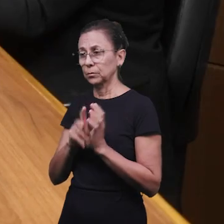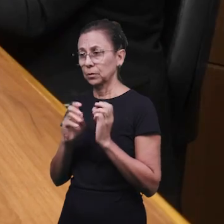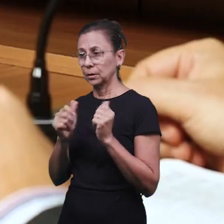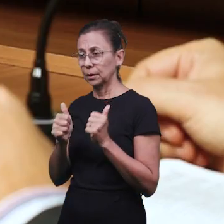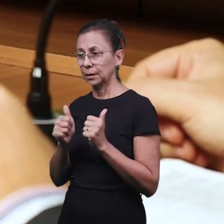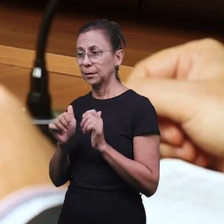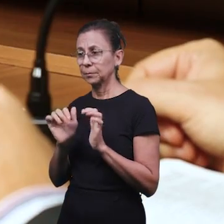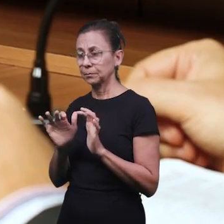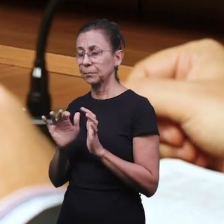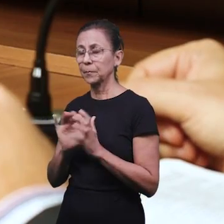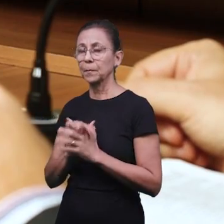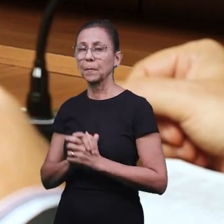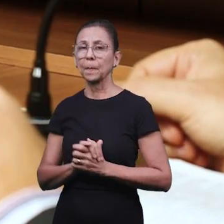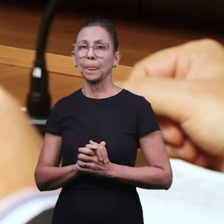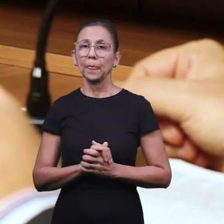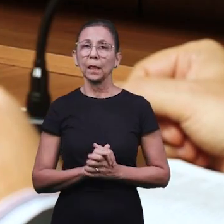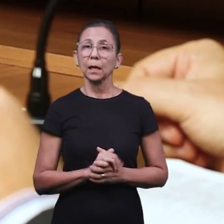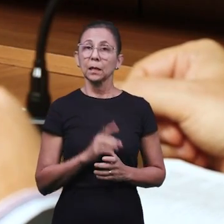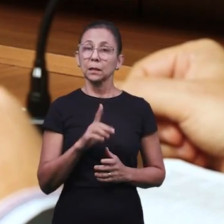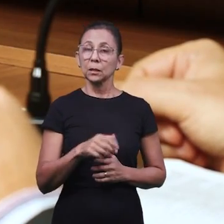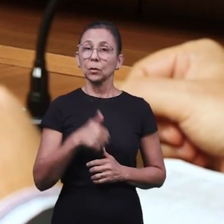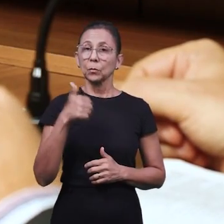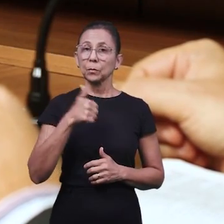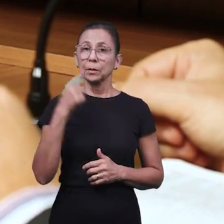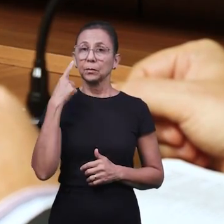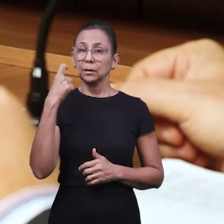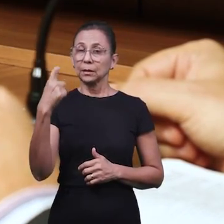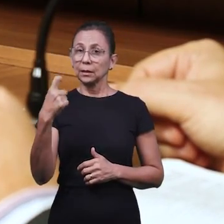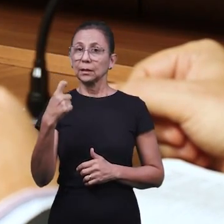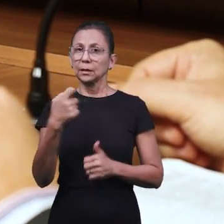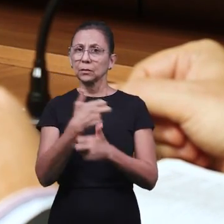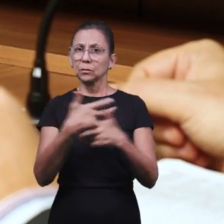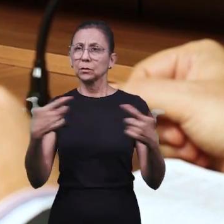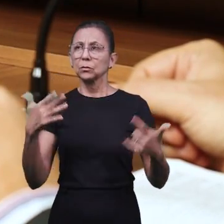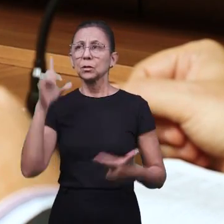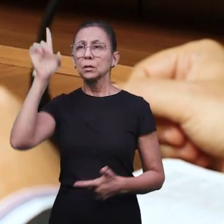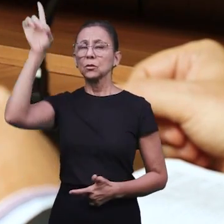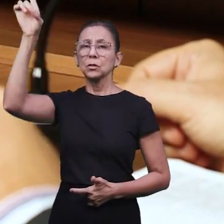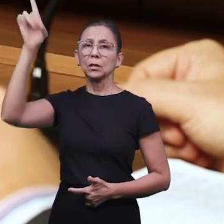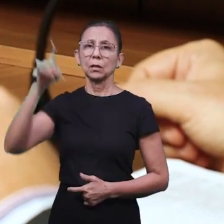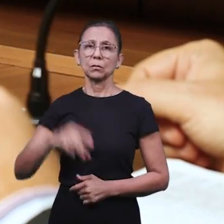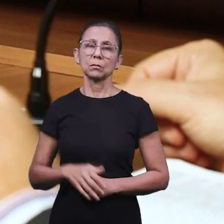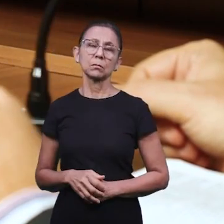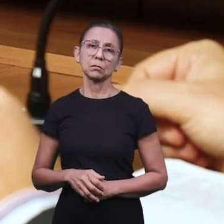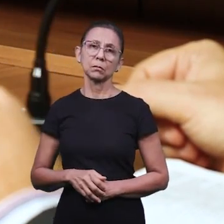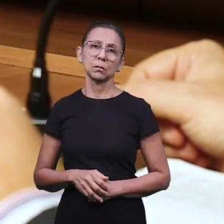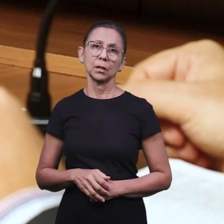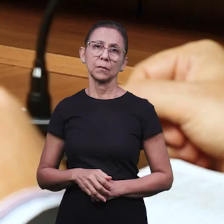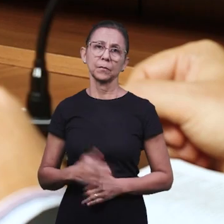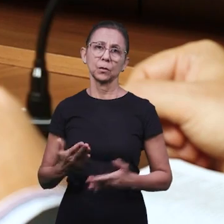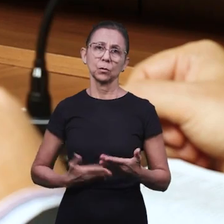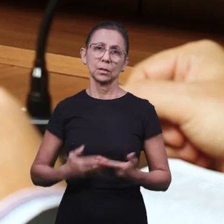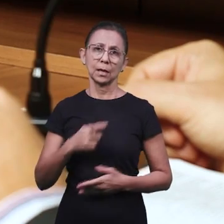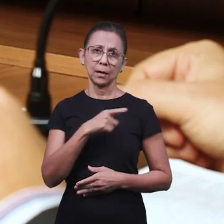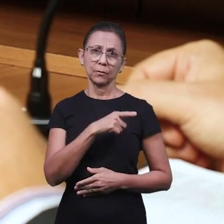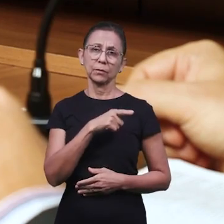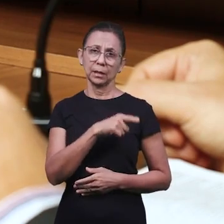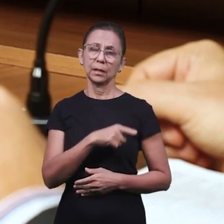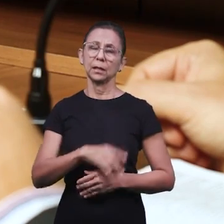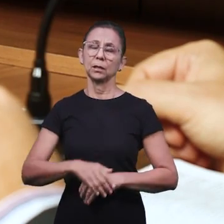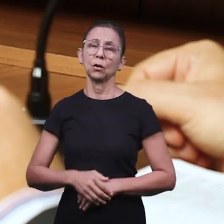existe. Fé sem lágrimas não existe. É um compromisso. Ele tinha um compromisso com o Pai. Eu não vim aqui para comer,